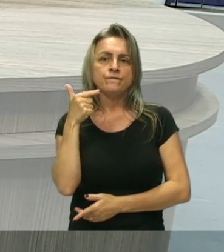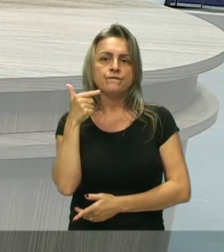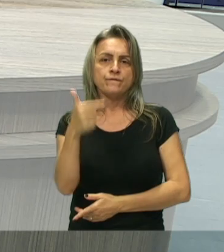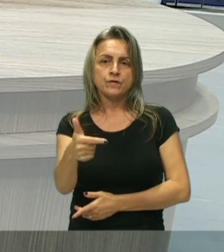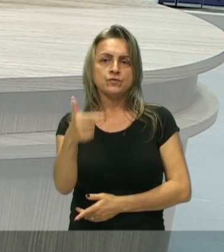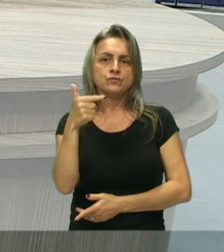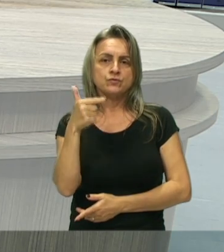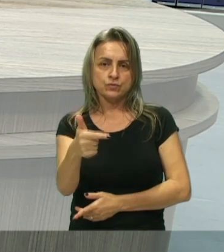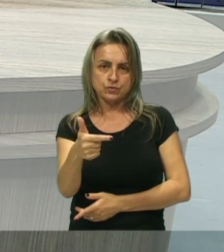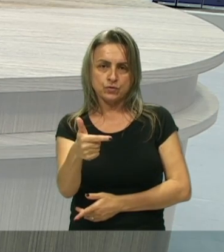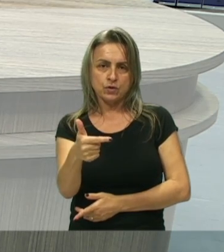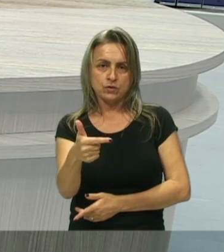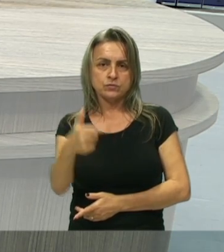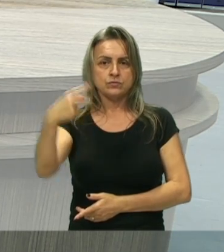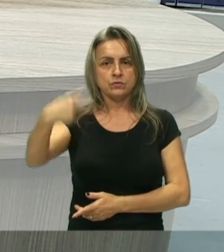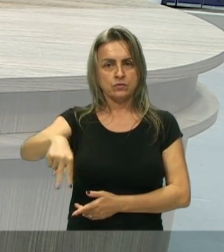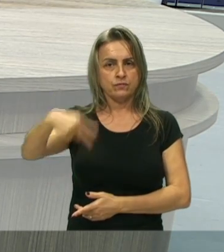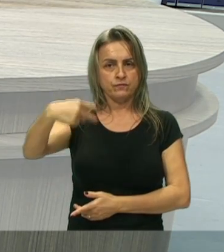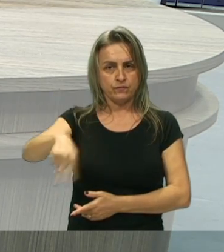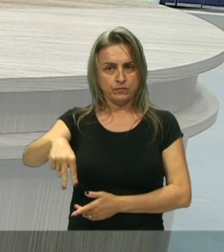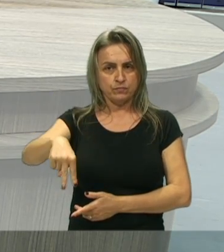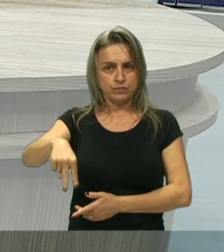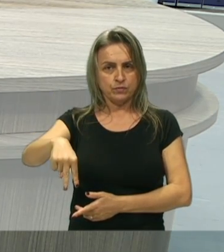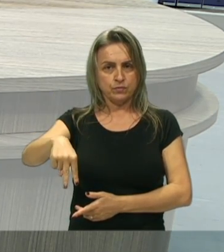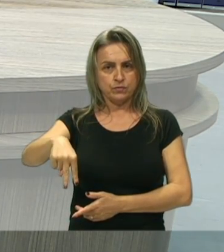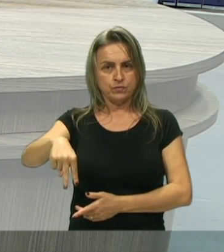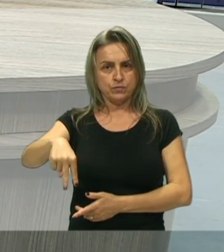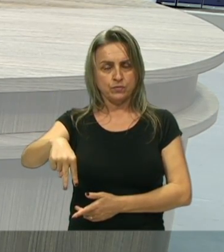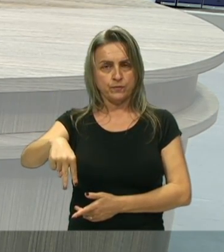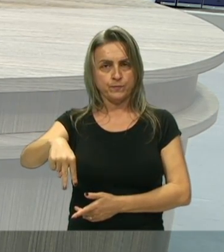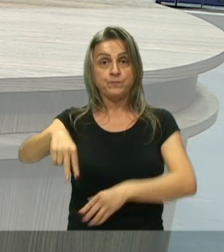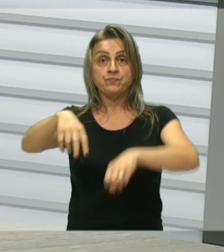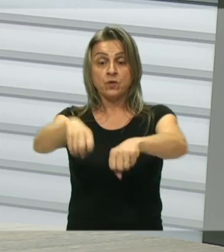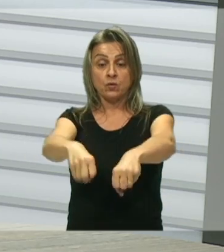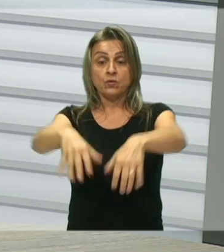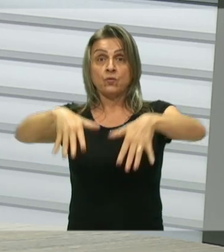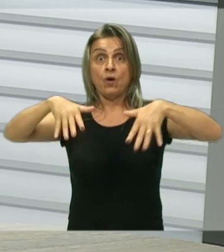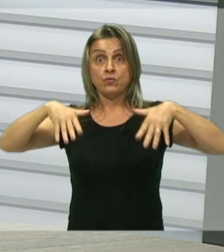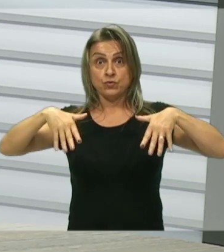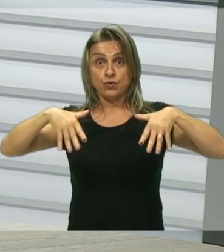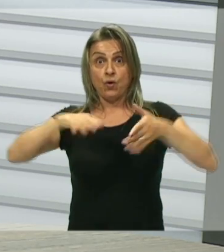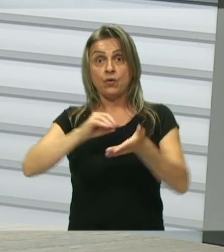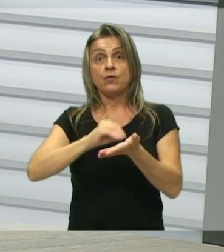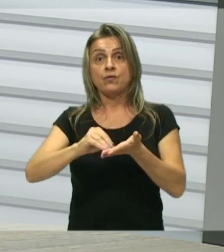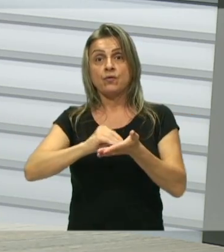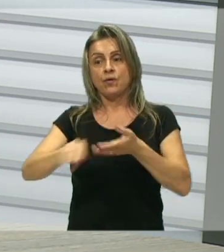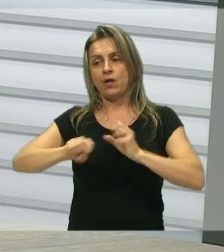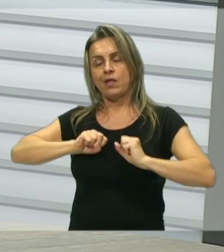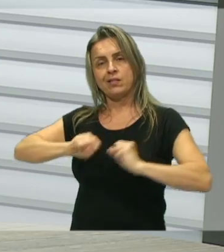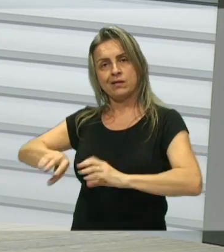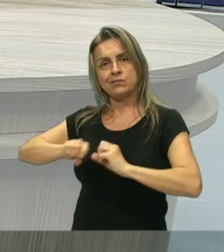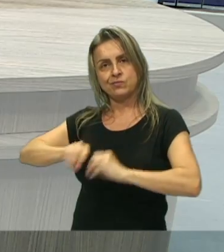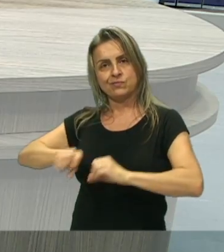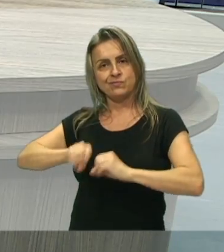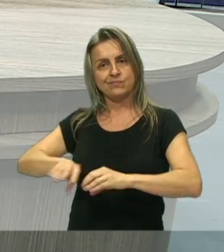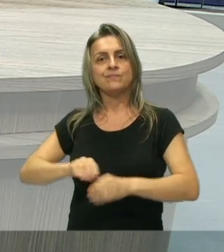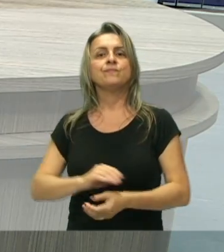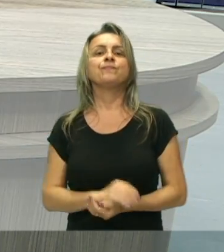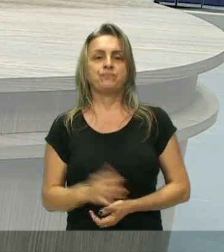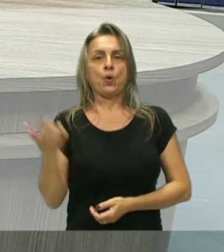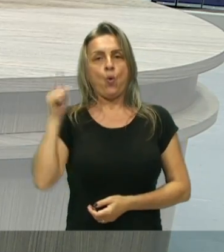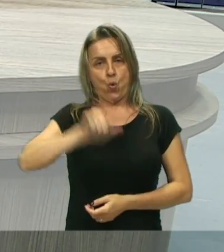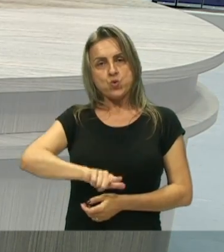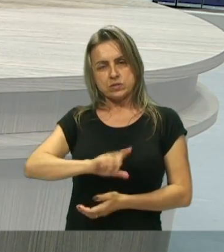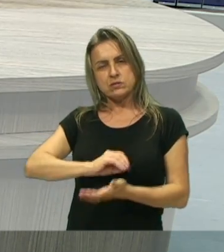22 de novembro, no auditório da Secretaria de Educação. Vocês conseguiram, então, a Secretaria de